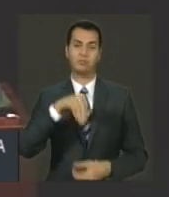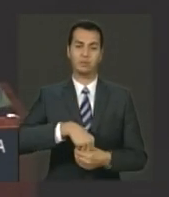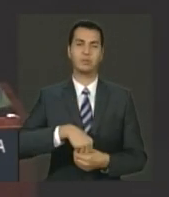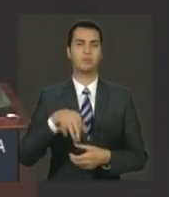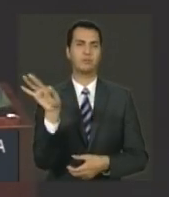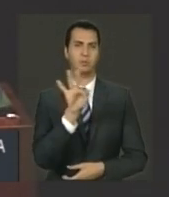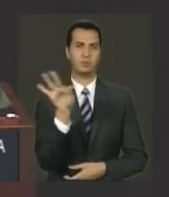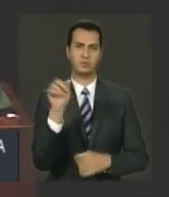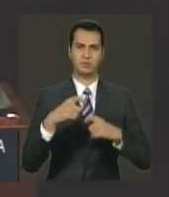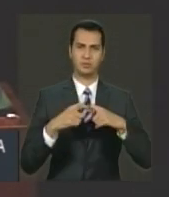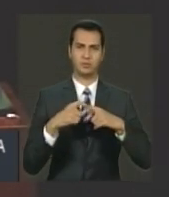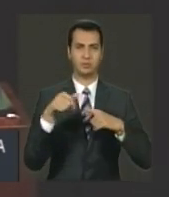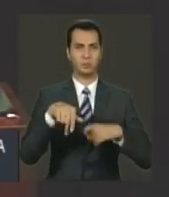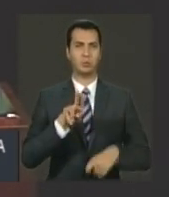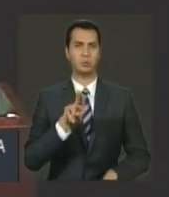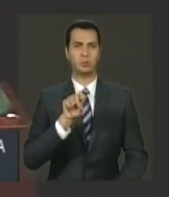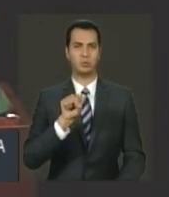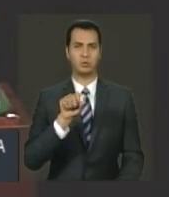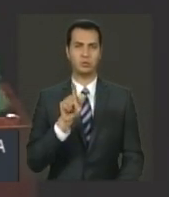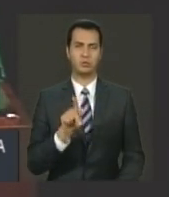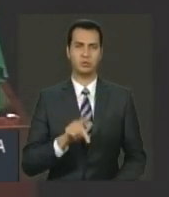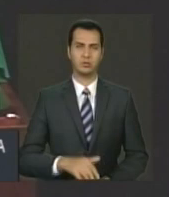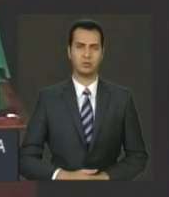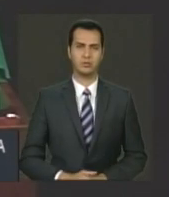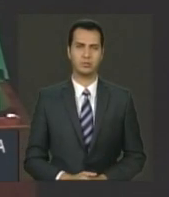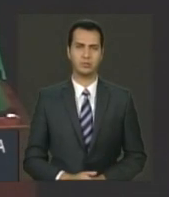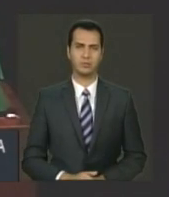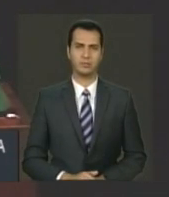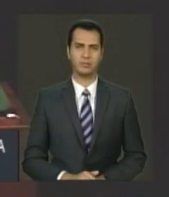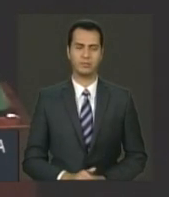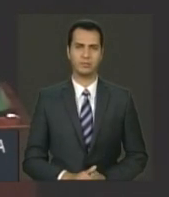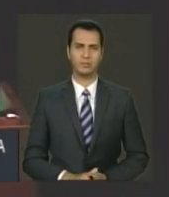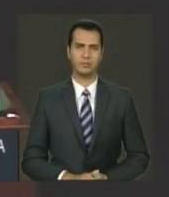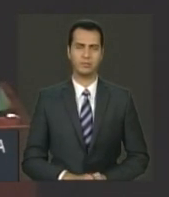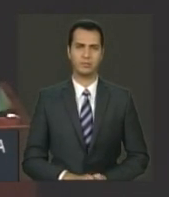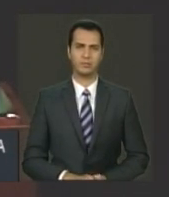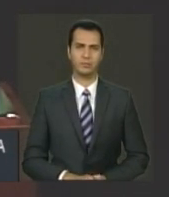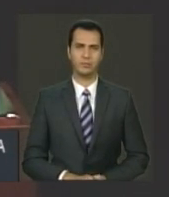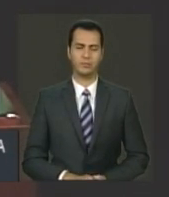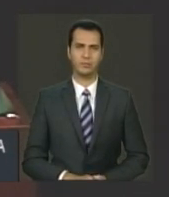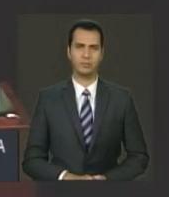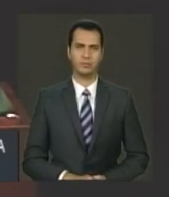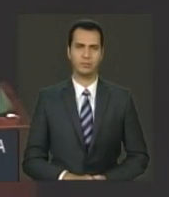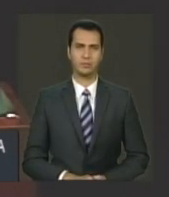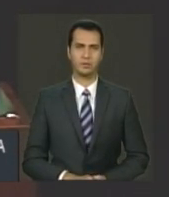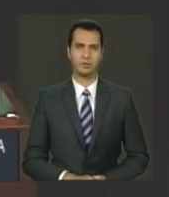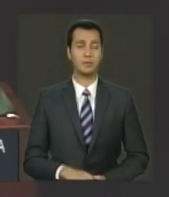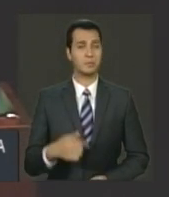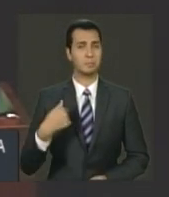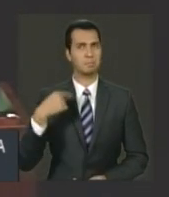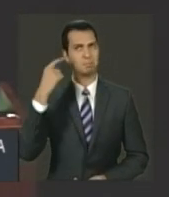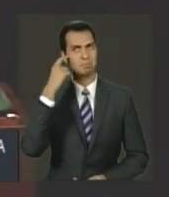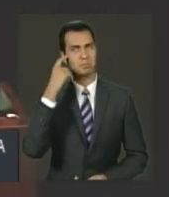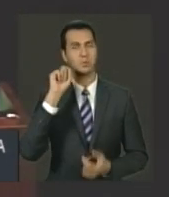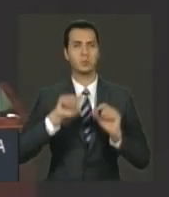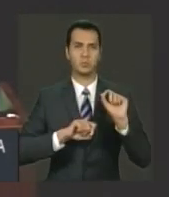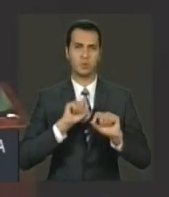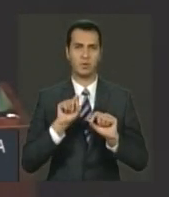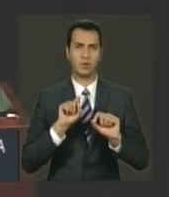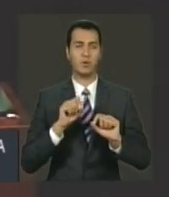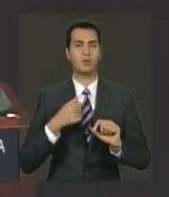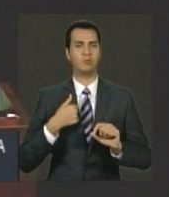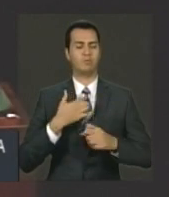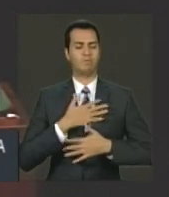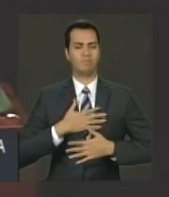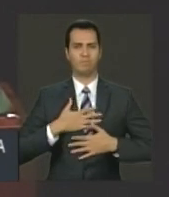Medicina da Universidade de São Paulo. Para mim, esta inquestionável honra